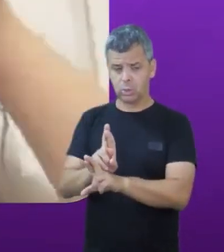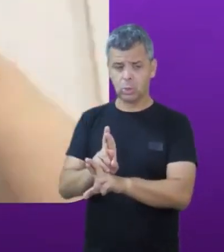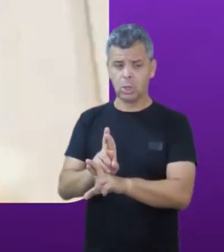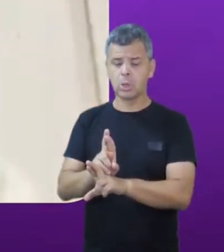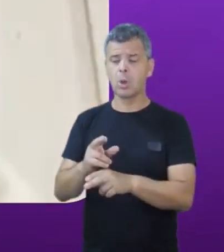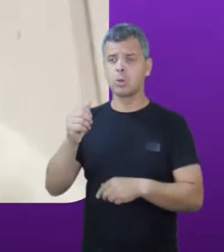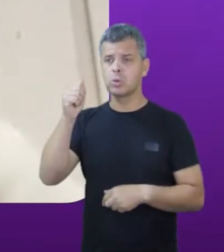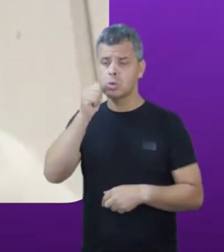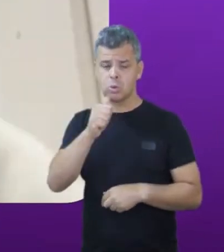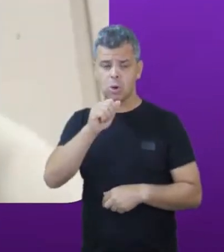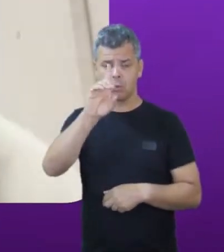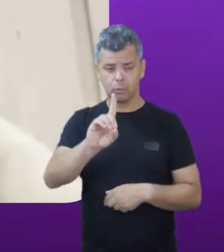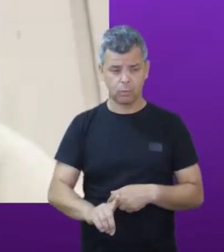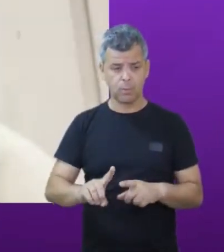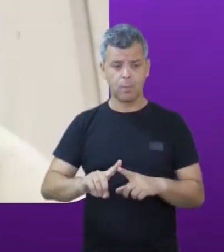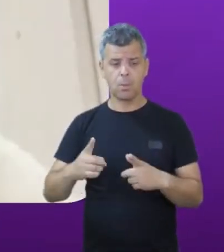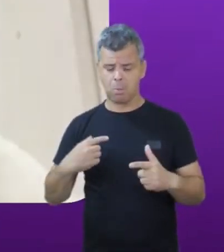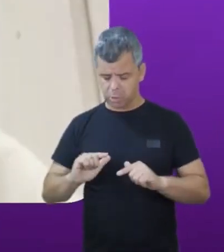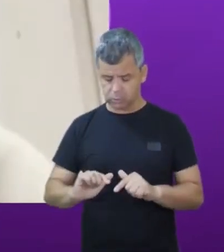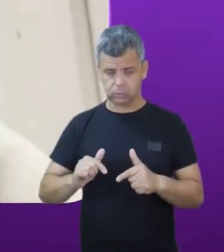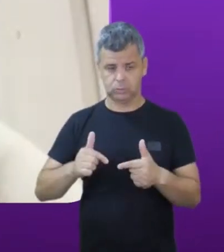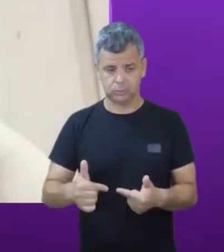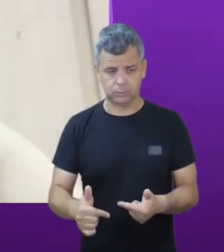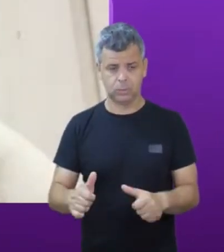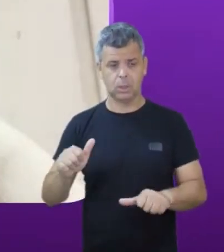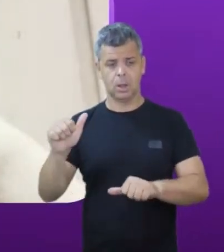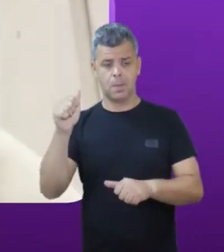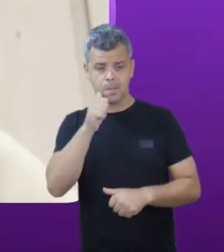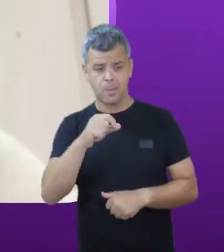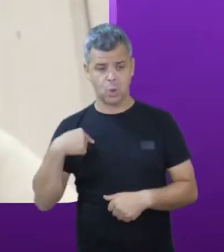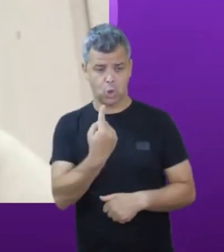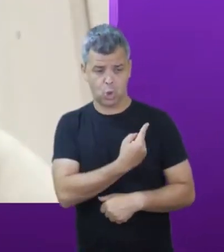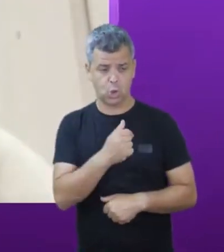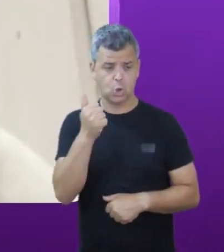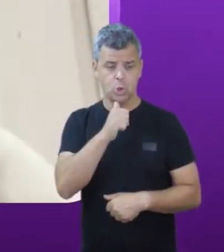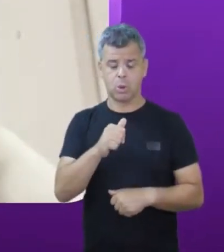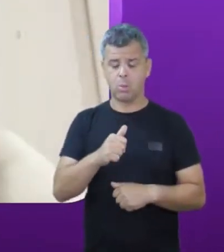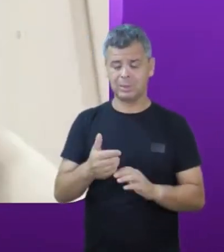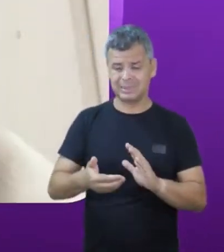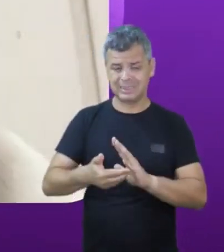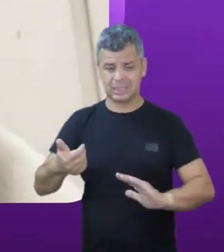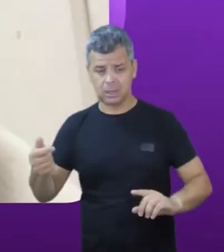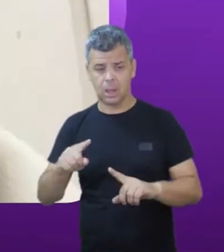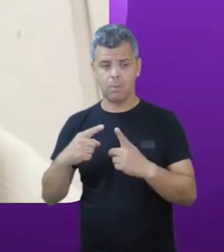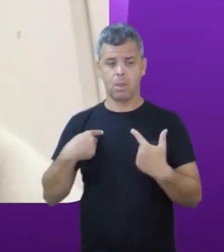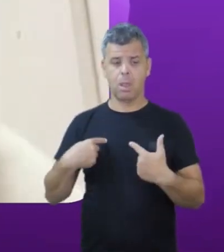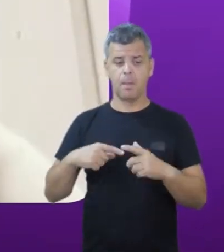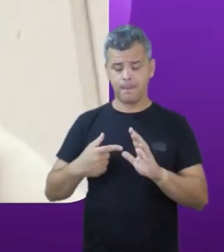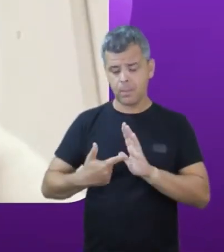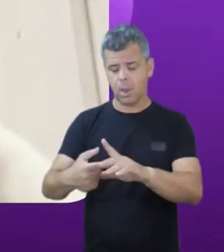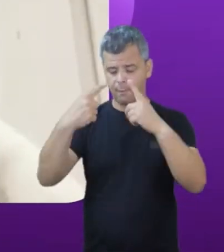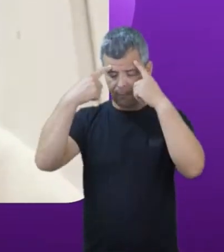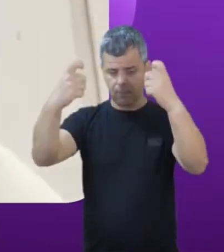E durante muito tempo, com muita luta das mulheres, nós conseguimos furar essa bolha e tipificar a violência contra a